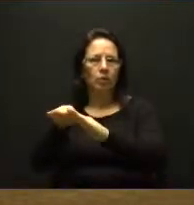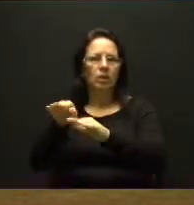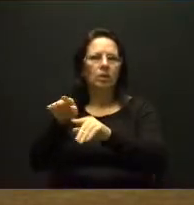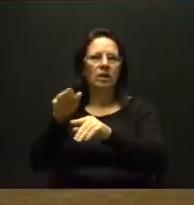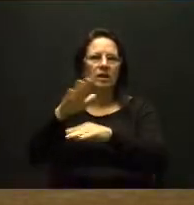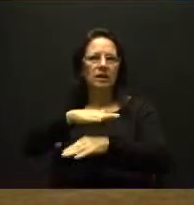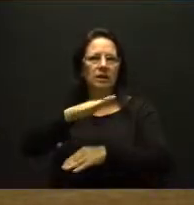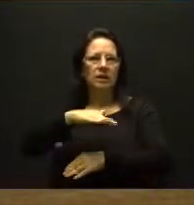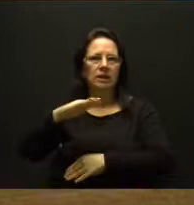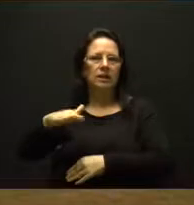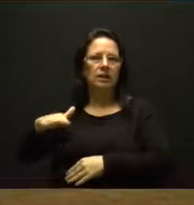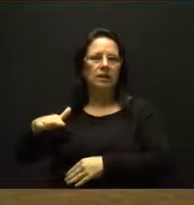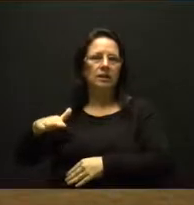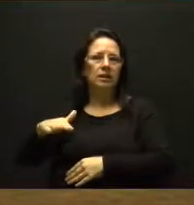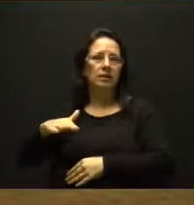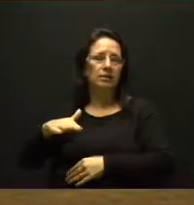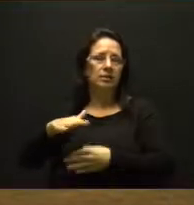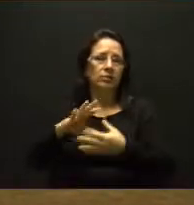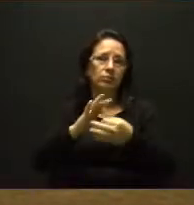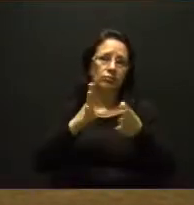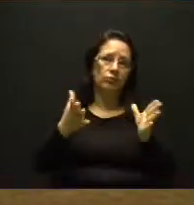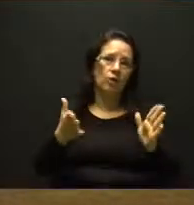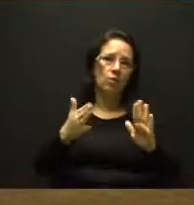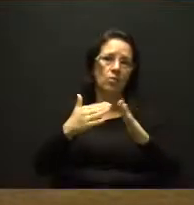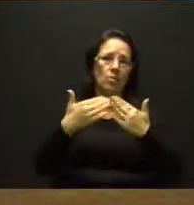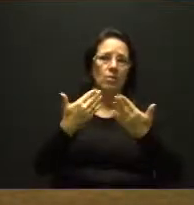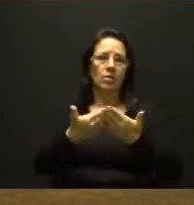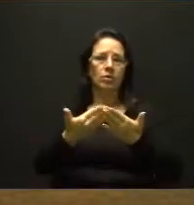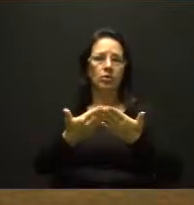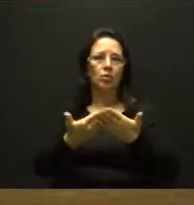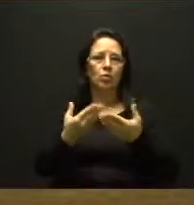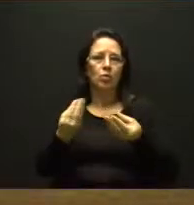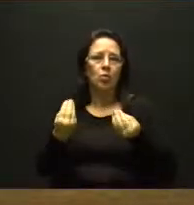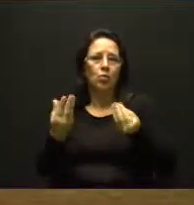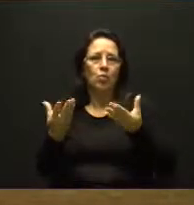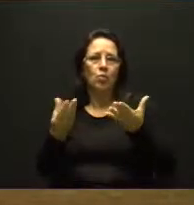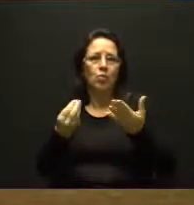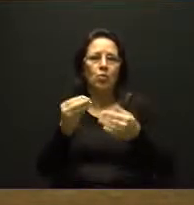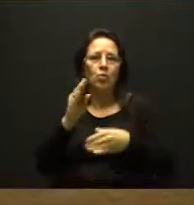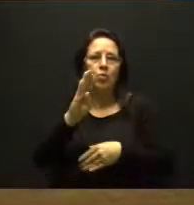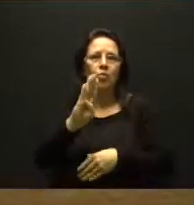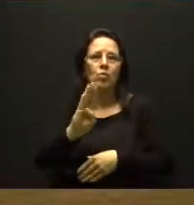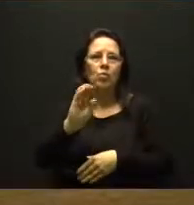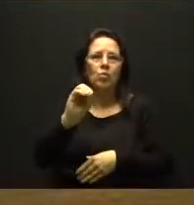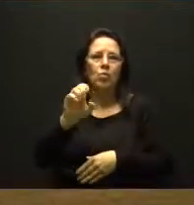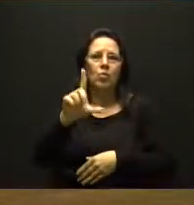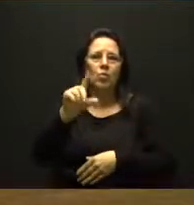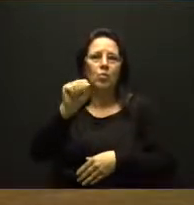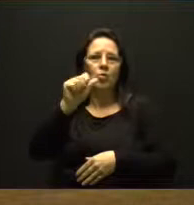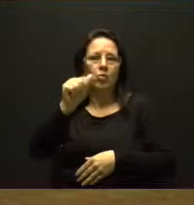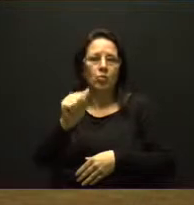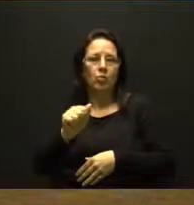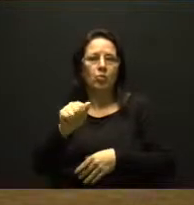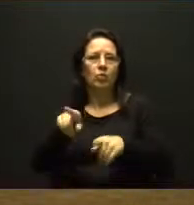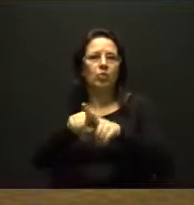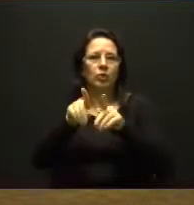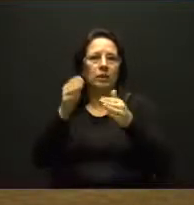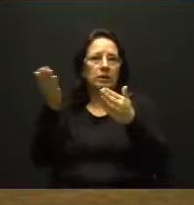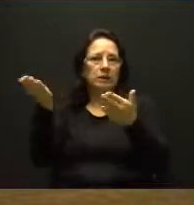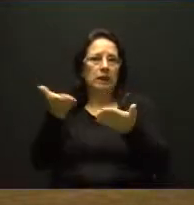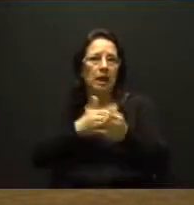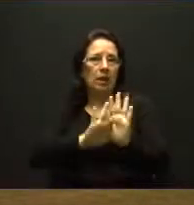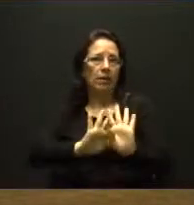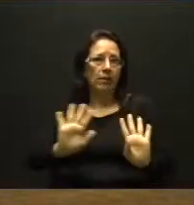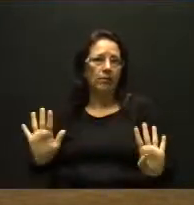estão deixando de ir pro colégio e muitos é auxílios muitas bolsas famílias têm sido cortados e social já tinha